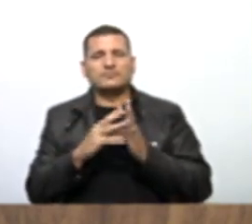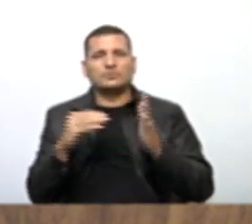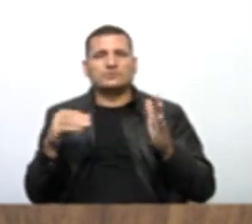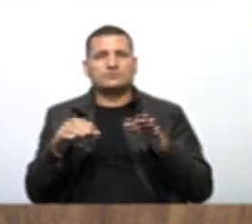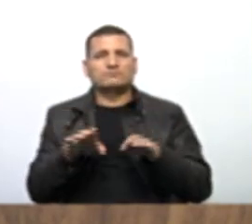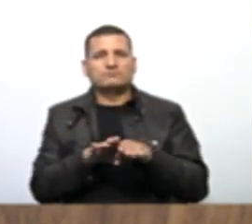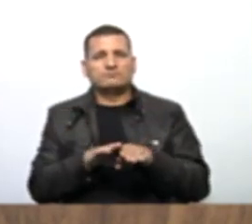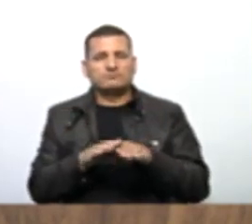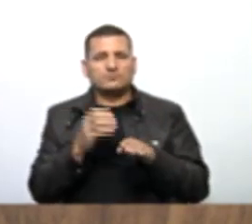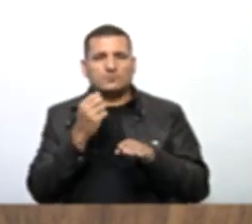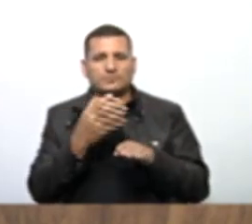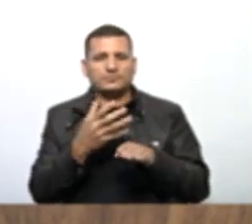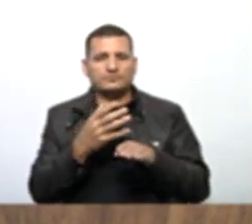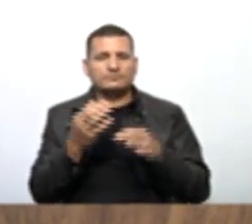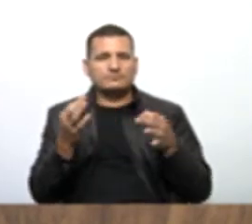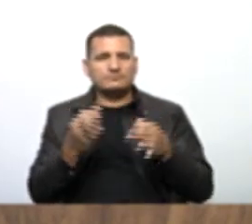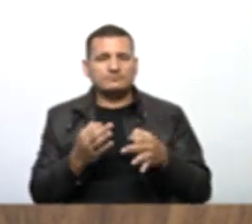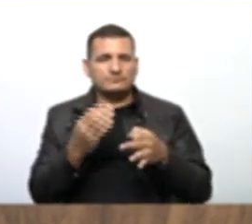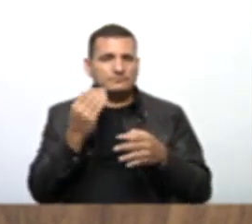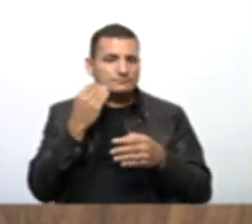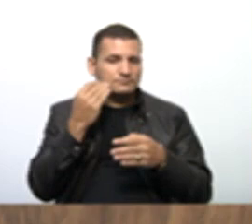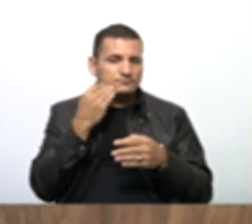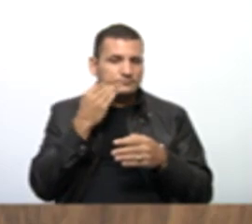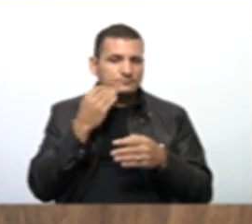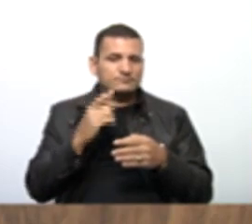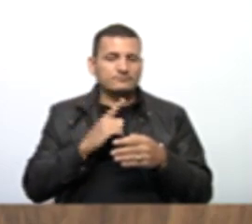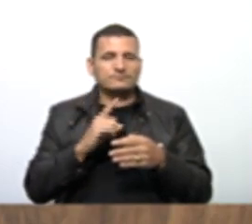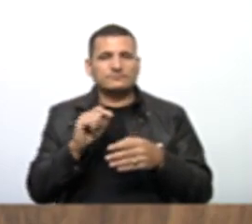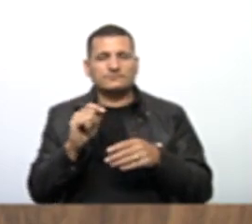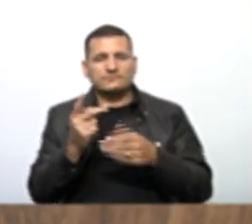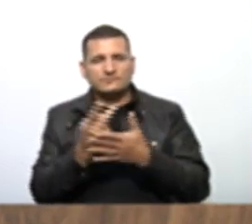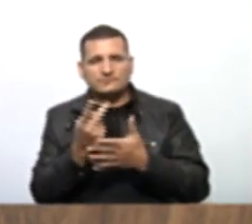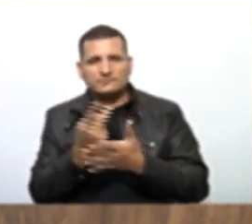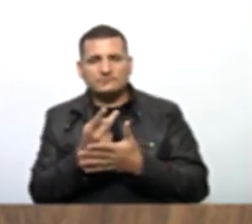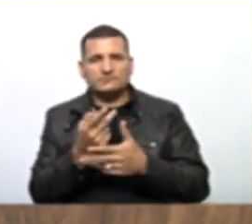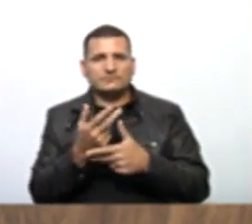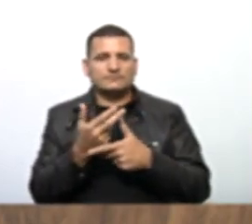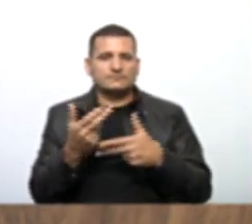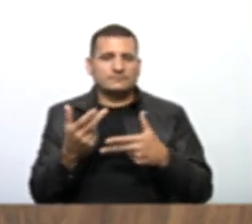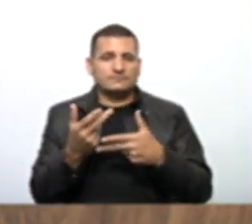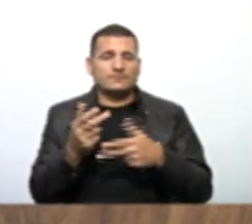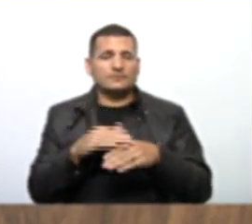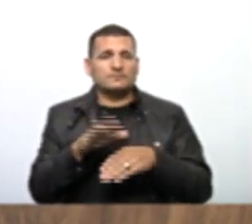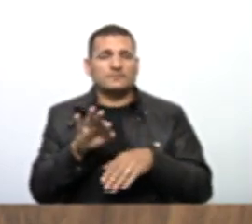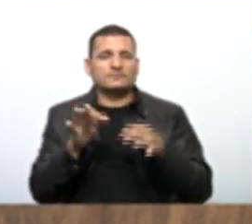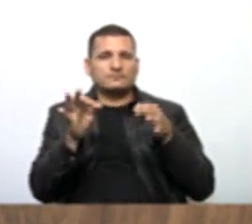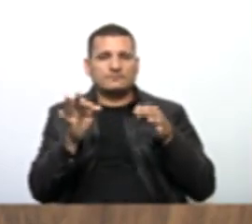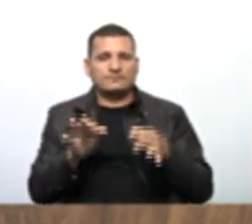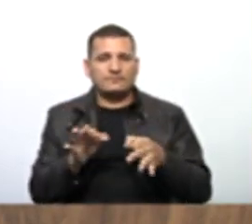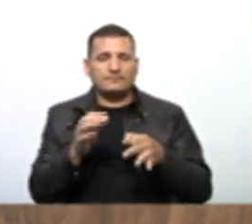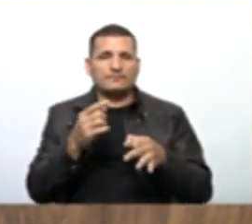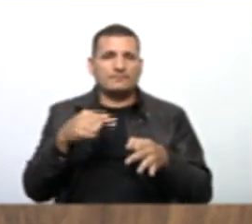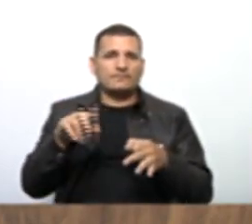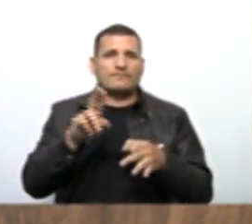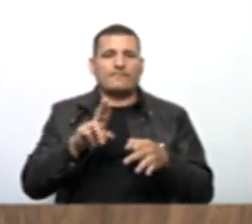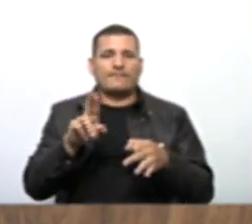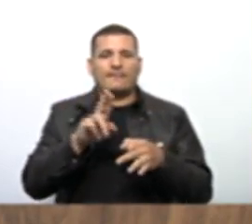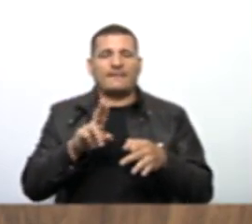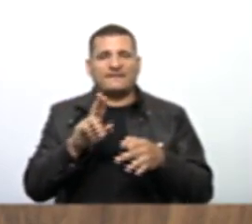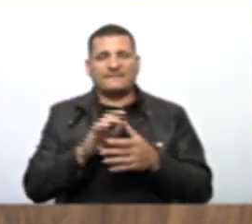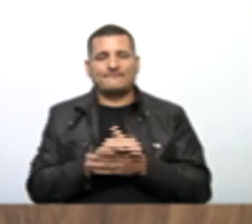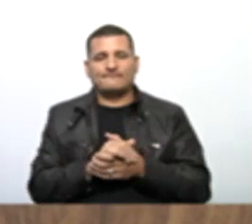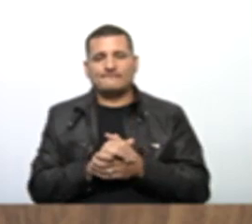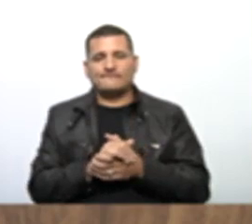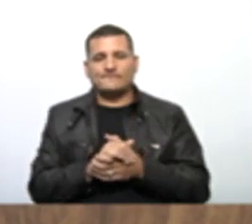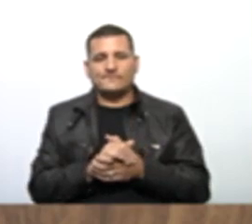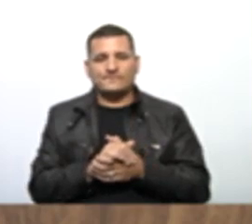redondinho que é testado em questão de de erros né que é o mais adequado para você utilizar dentro de ambientes